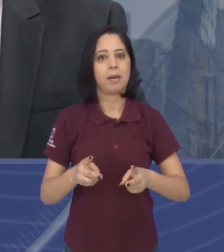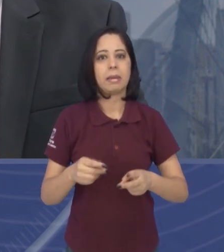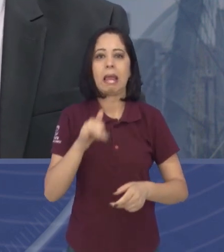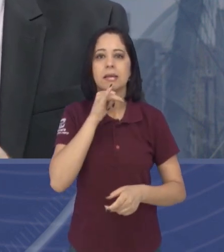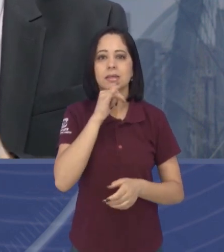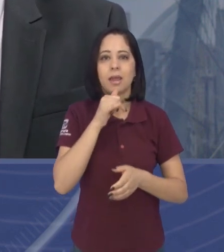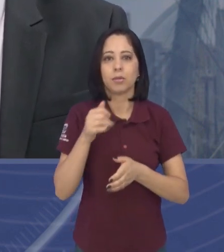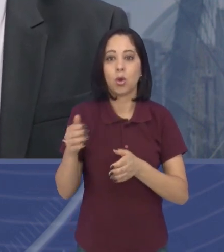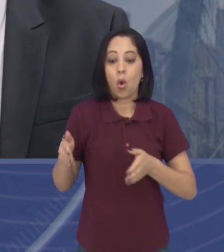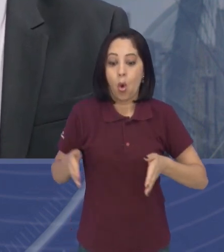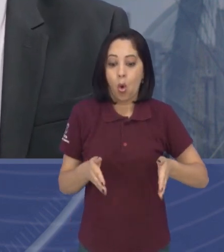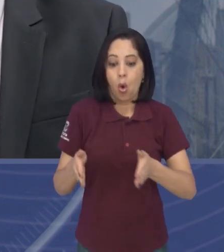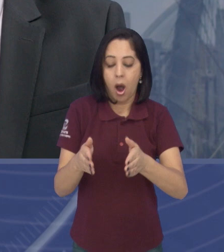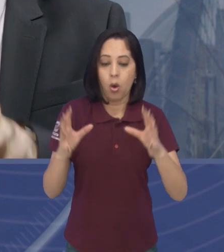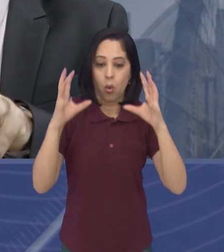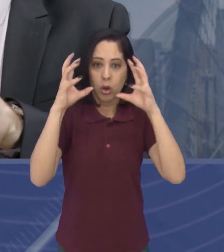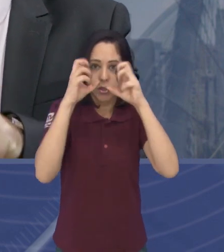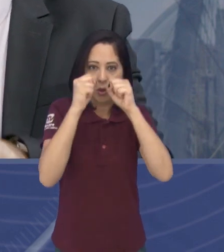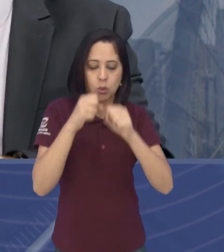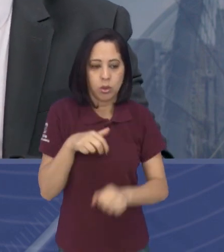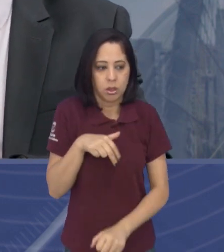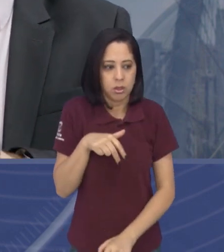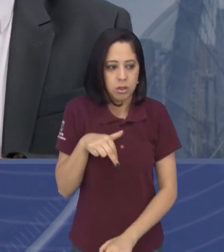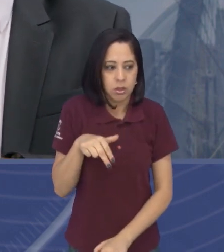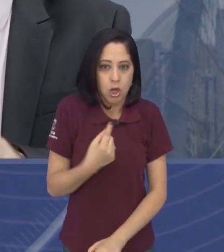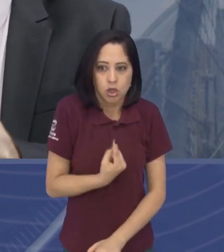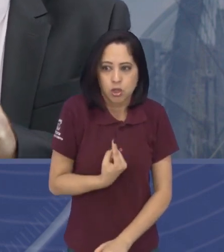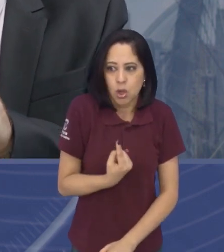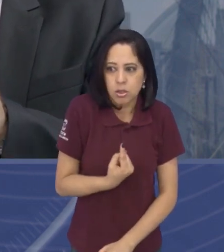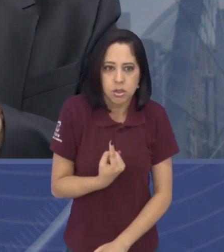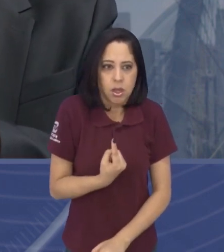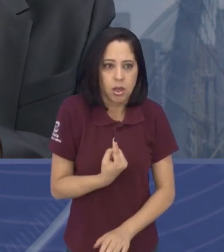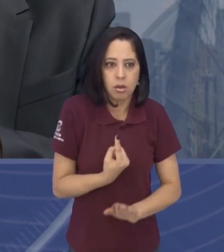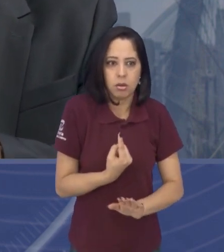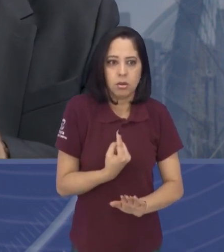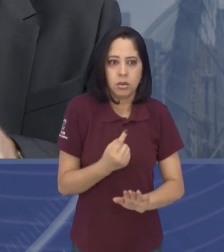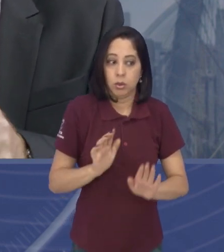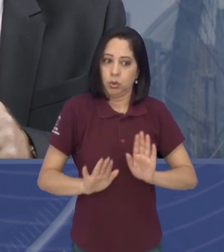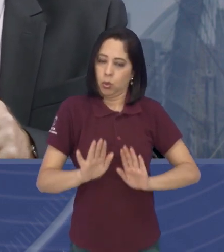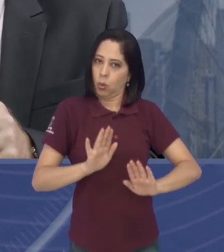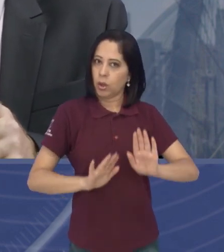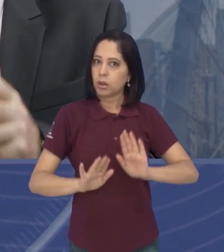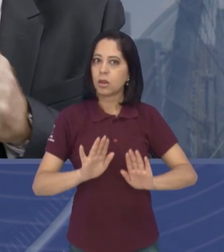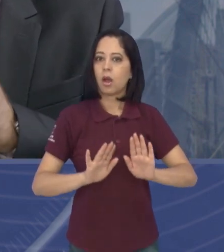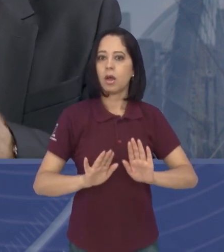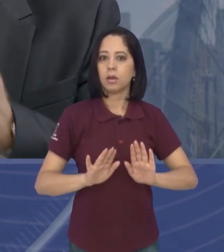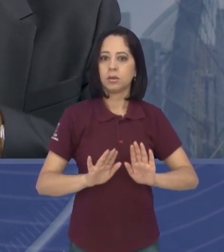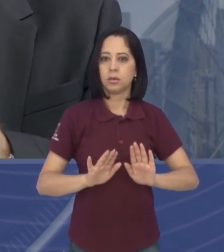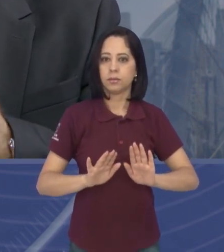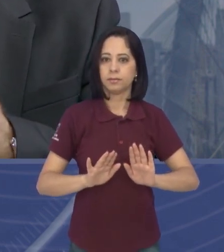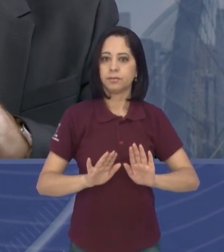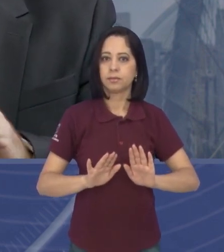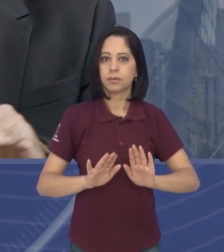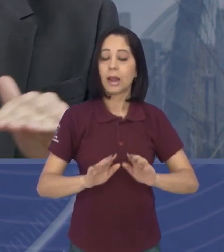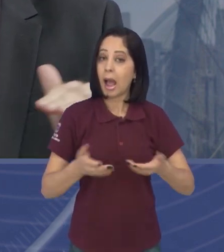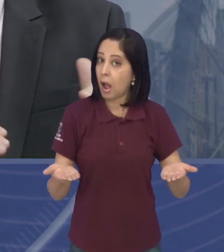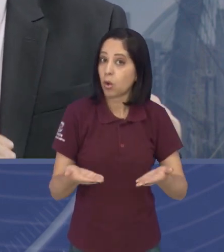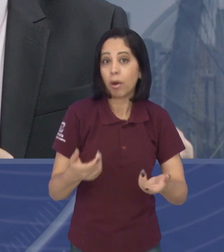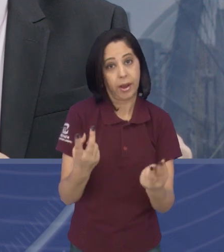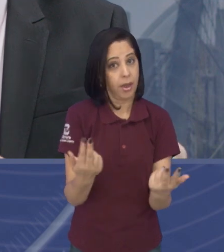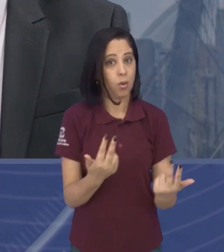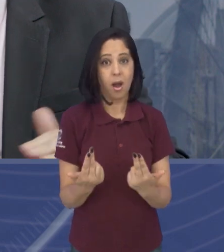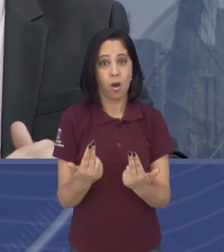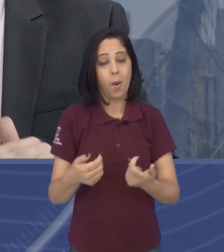noite, em lugares duvidosos, não deixava nossos filhos irem em lugares duvidosos. o cuidado é o mesmo, o que mudou